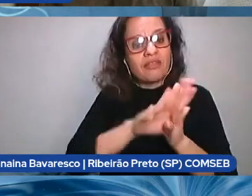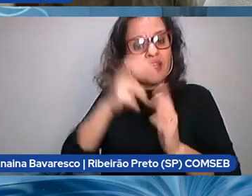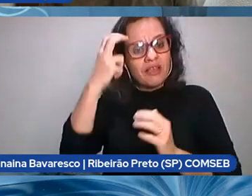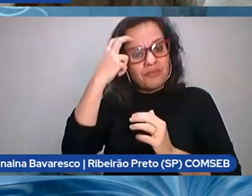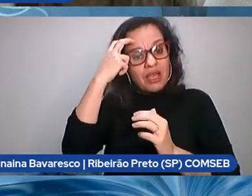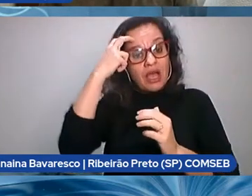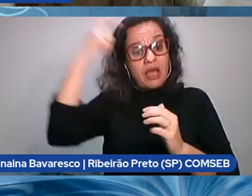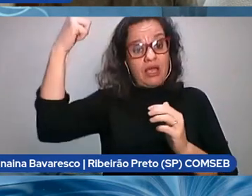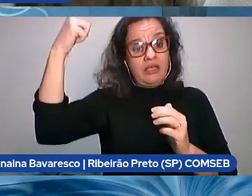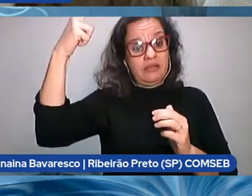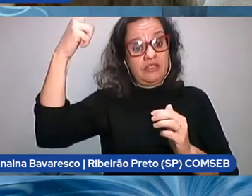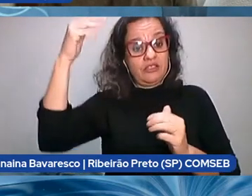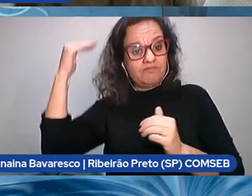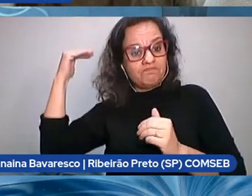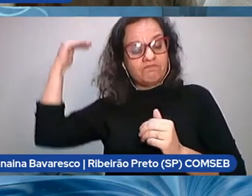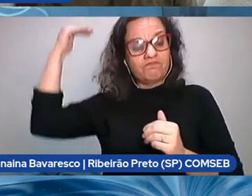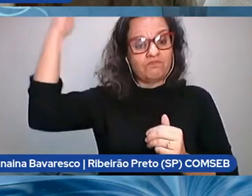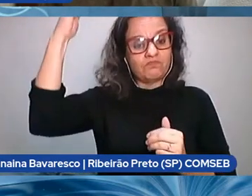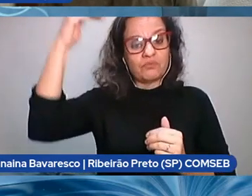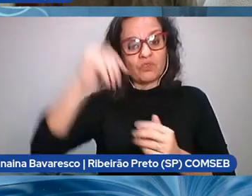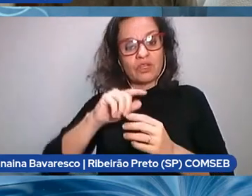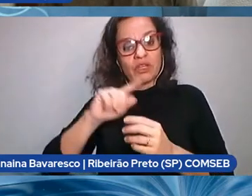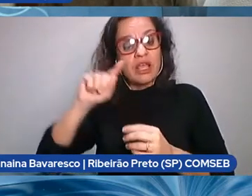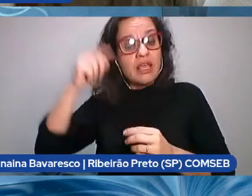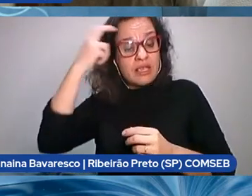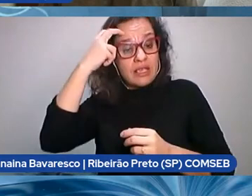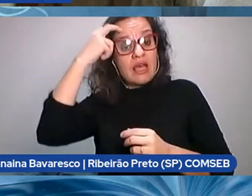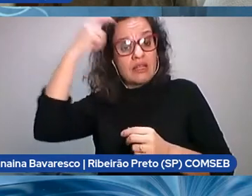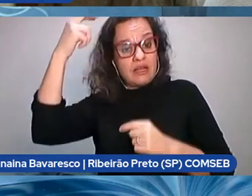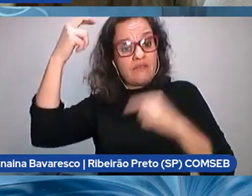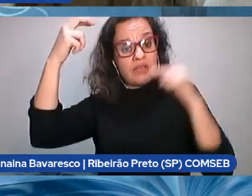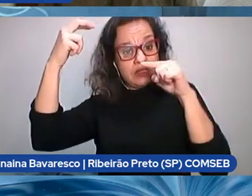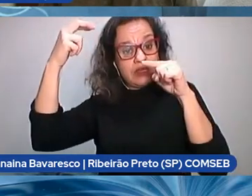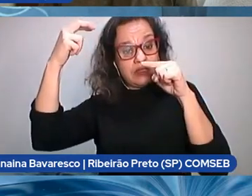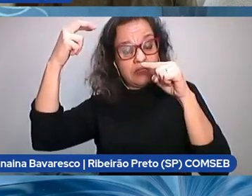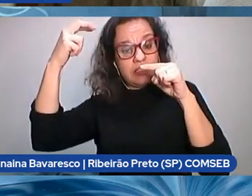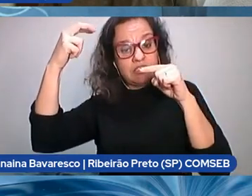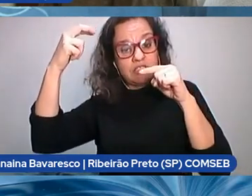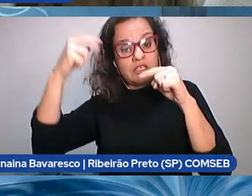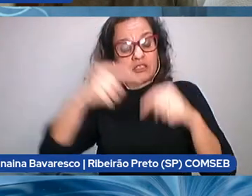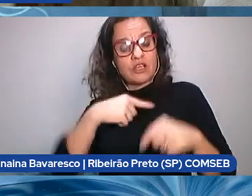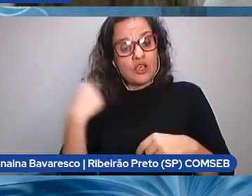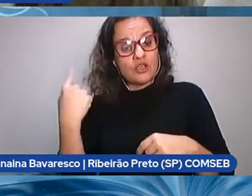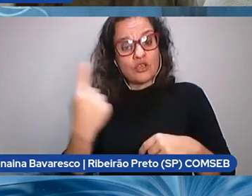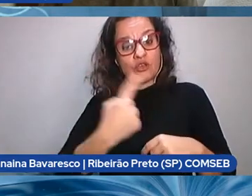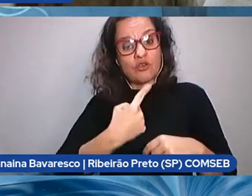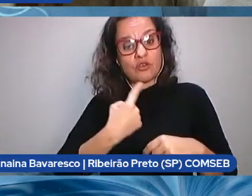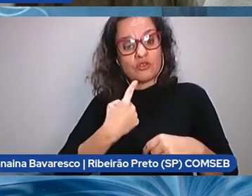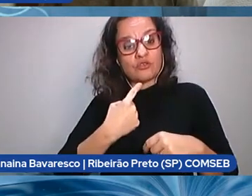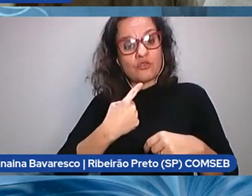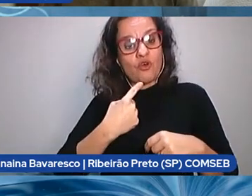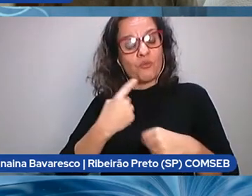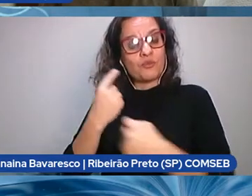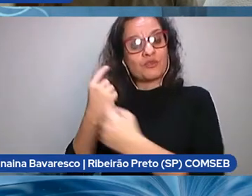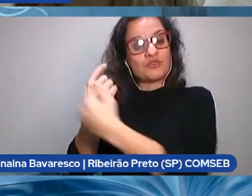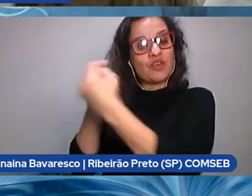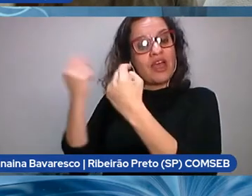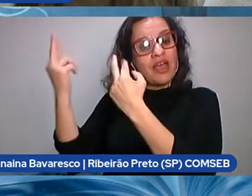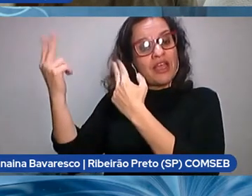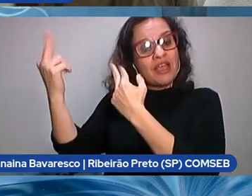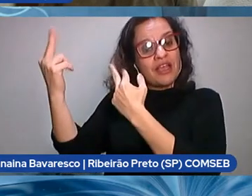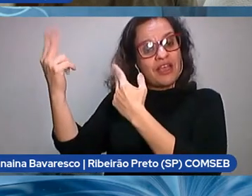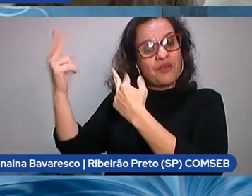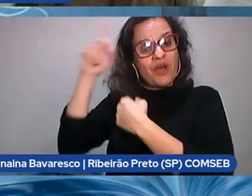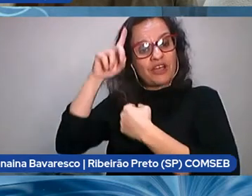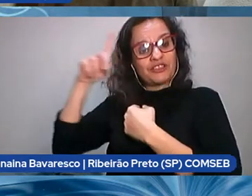inteligência genial. E é através da inteligência que nós somos imagem de Deus,